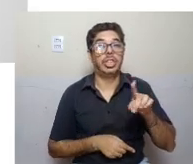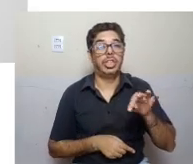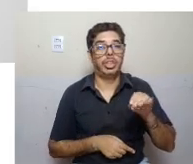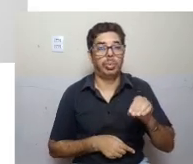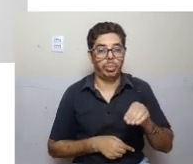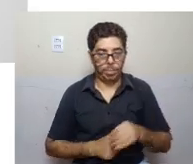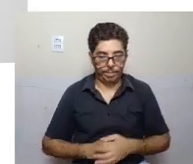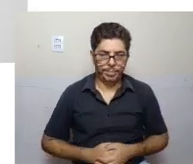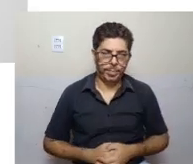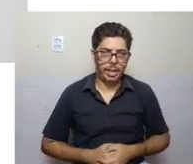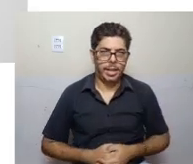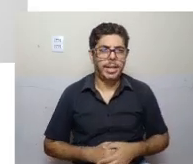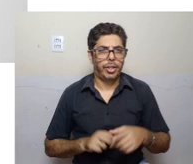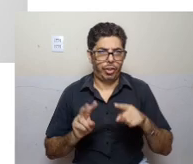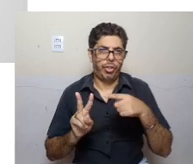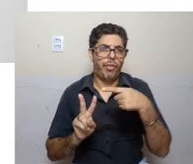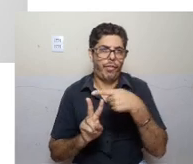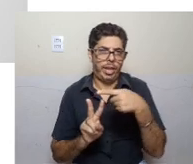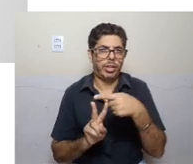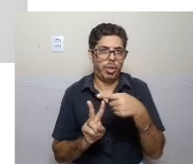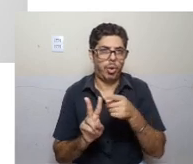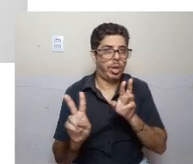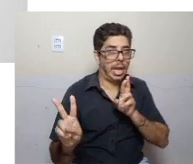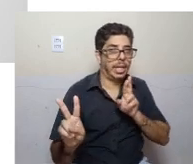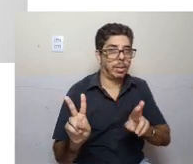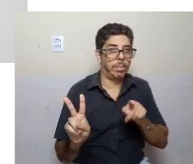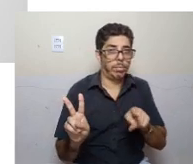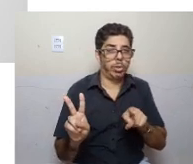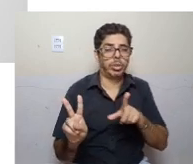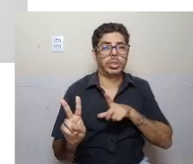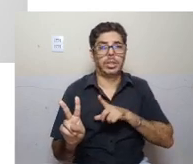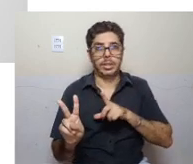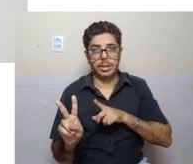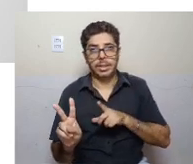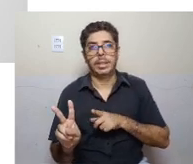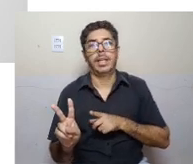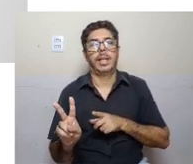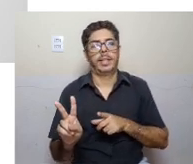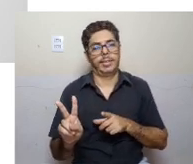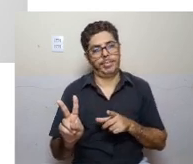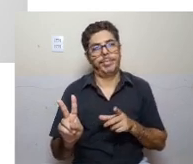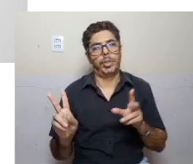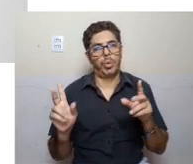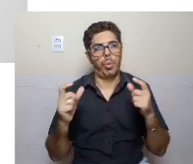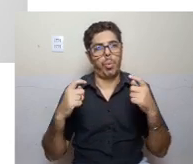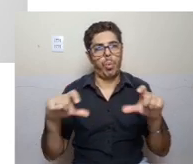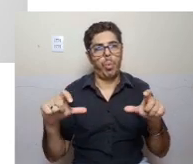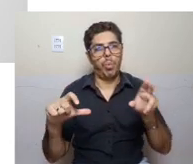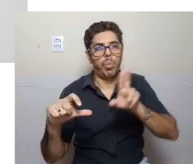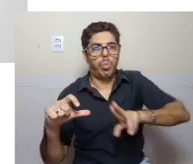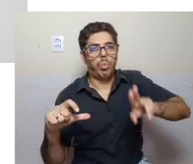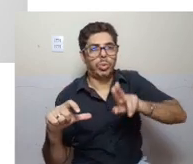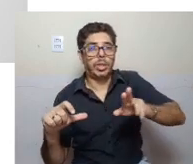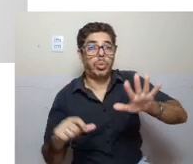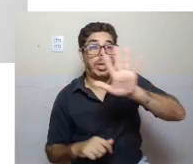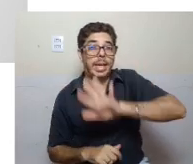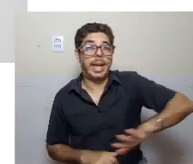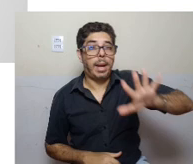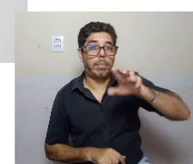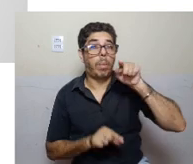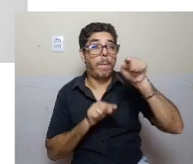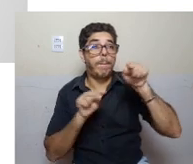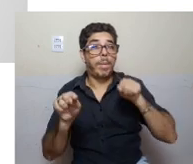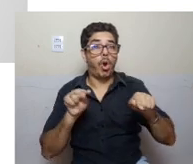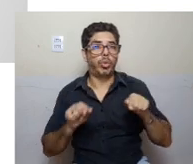Do produto vetorial, nós podemos obter uma definição operacional para o campo magnético, em algum ponto do espaço. Ou seja, o